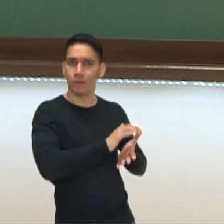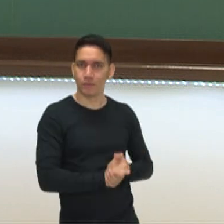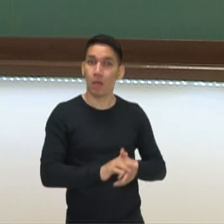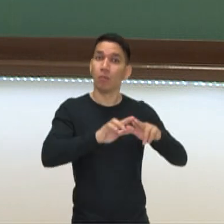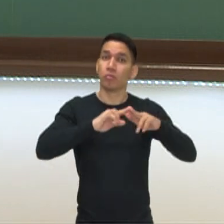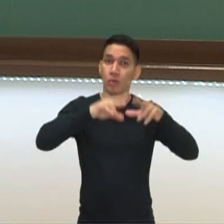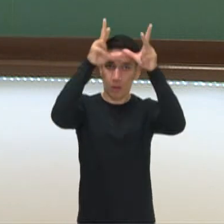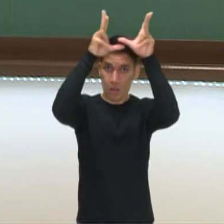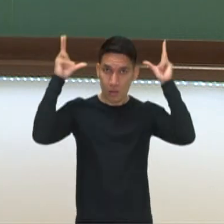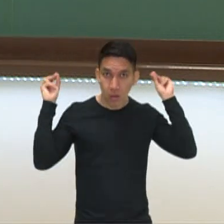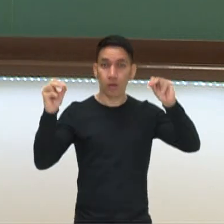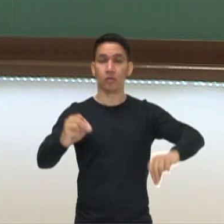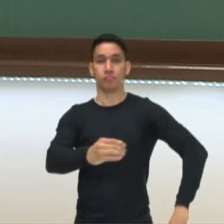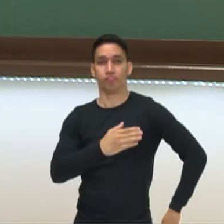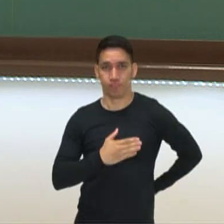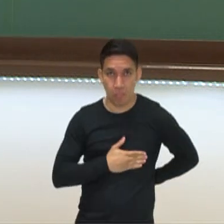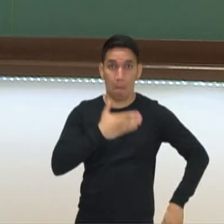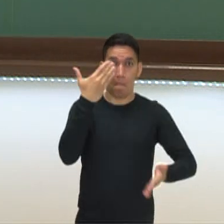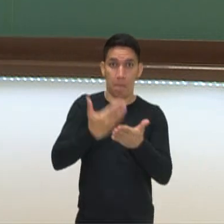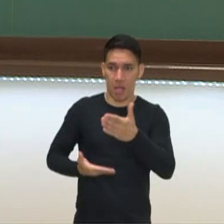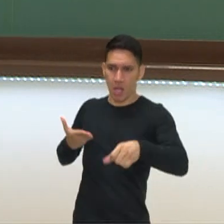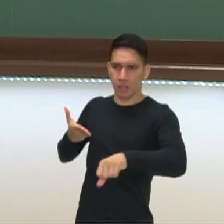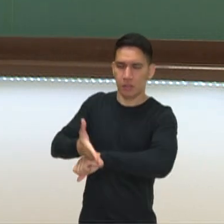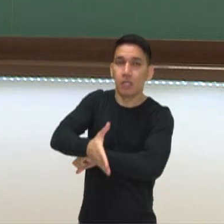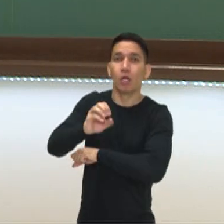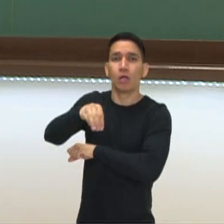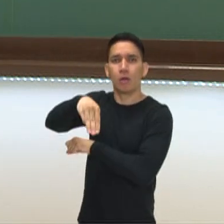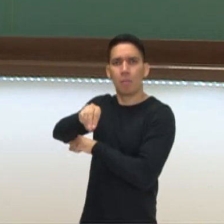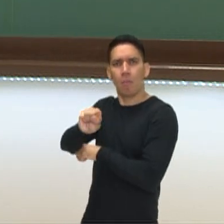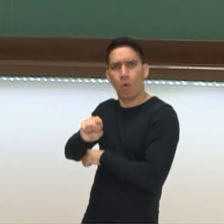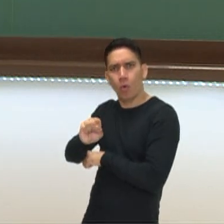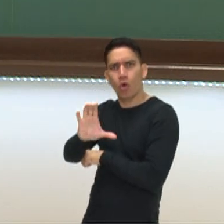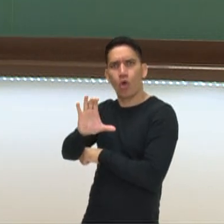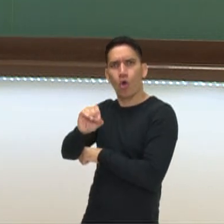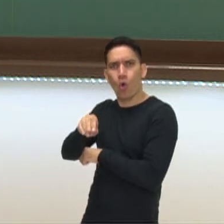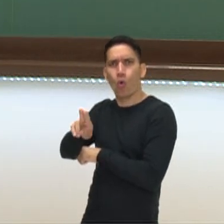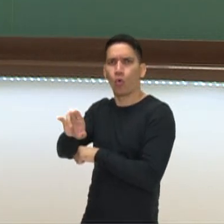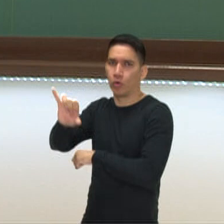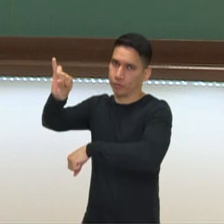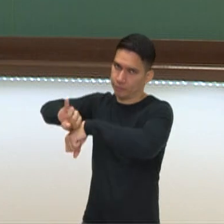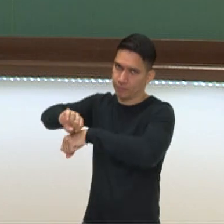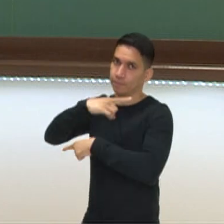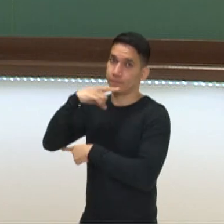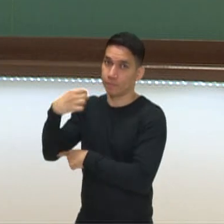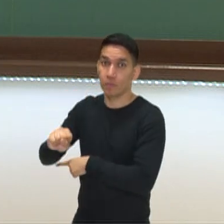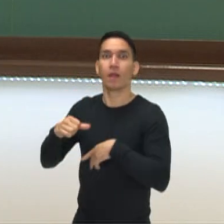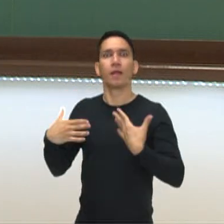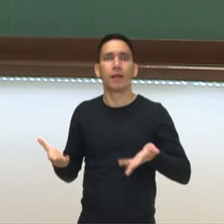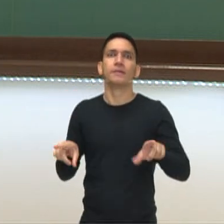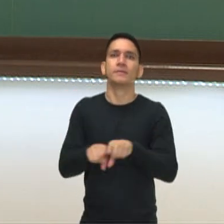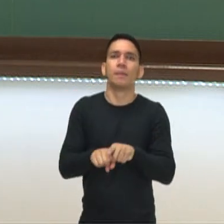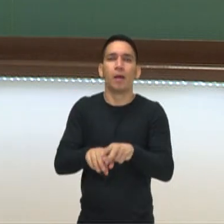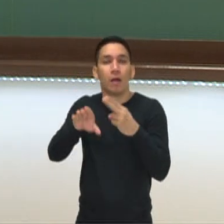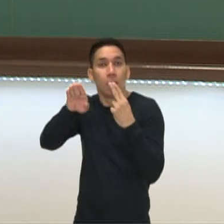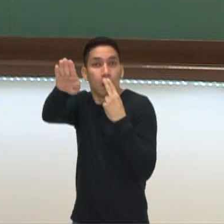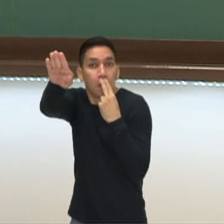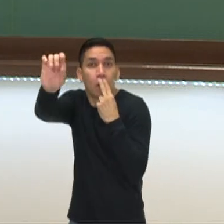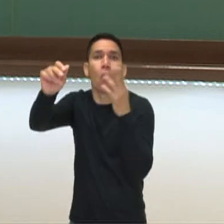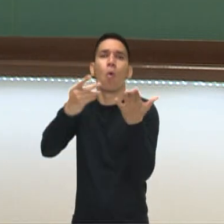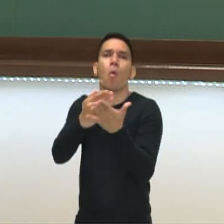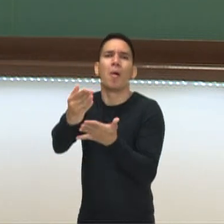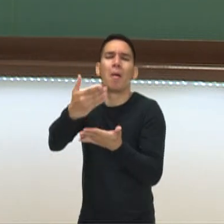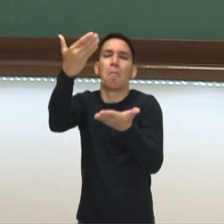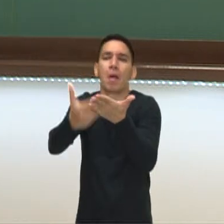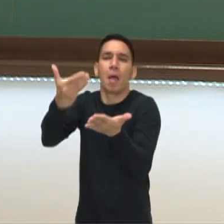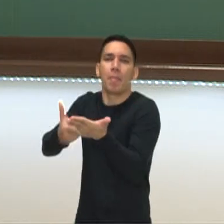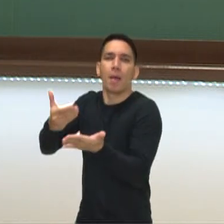perde com a invasão de Moscou em 1812 e Hitler ele começa a perder ali a Batalha de